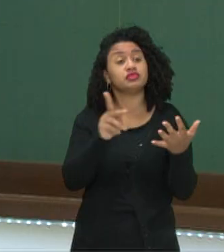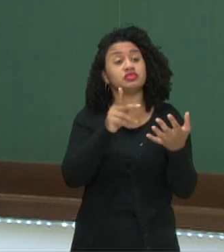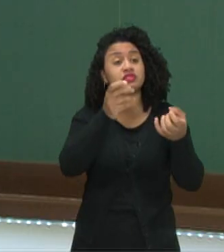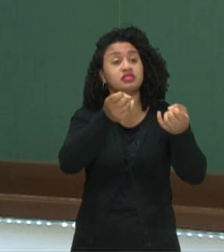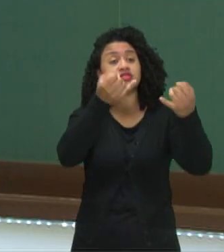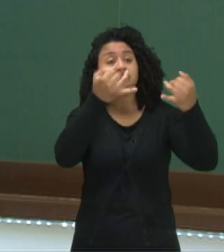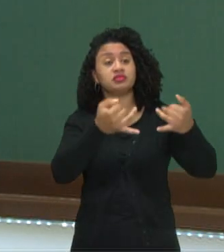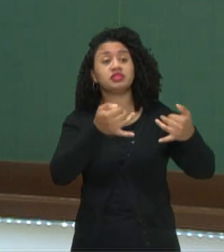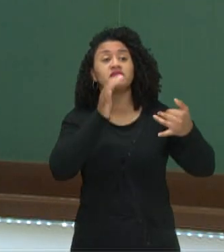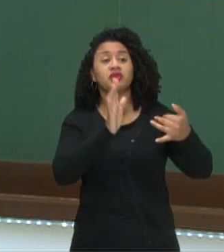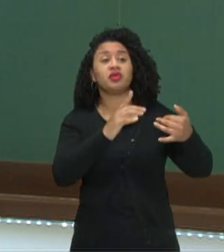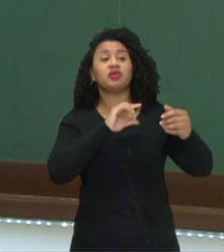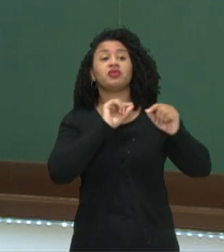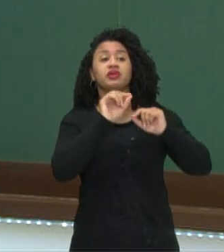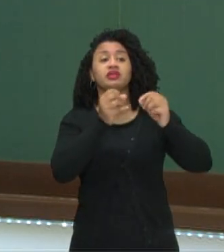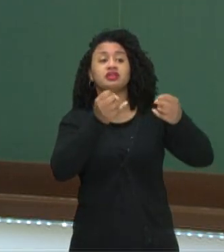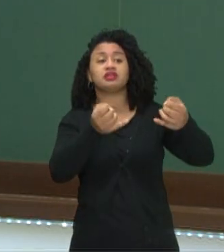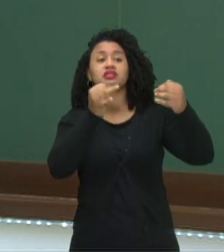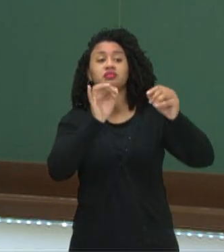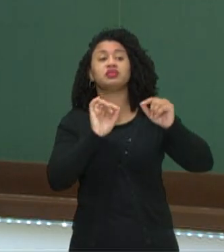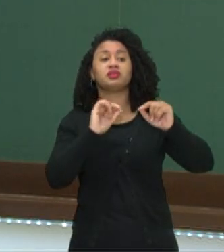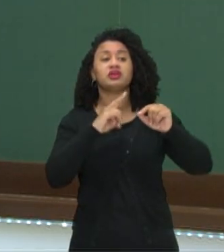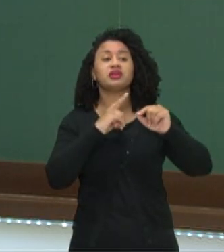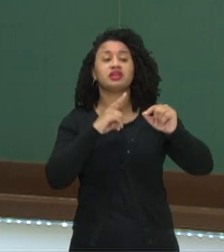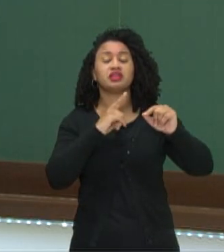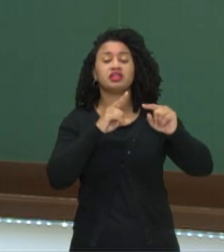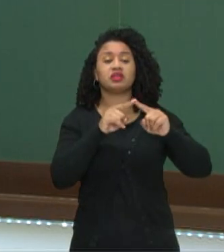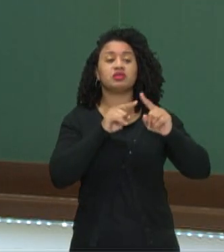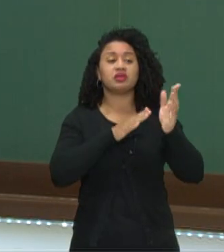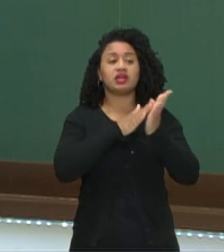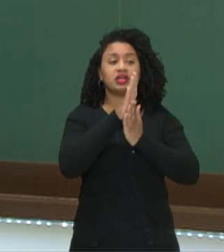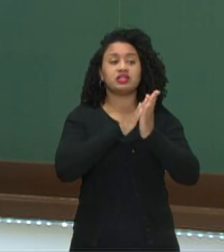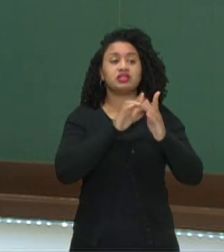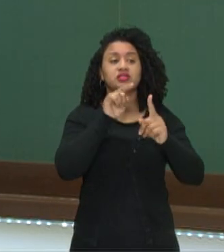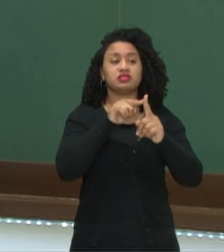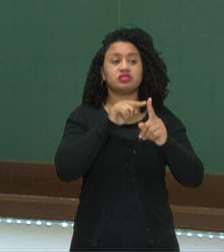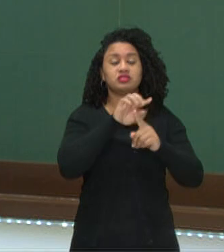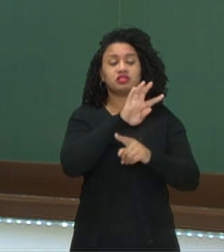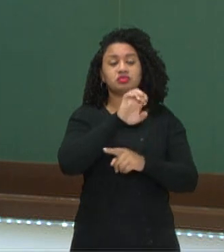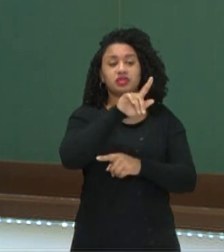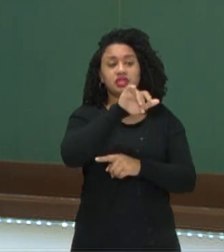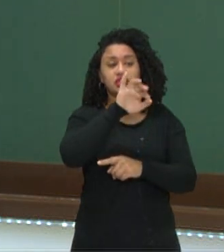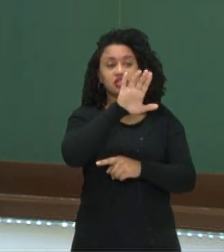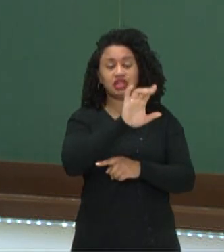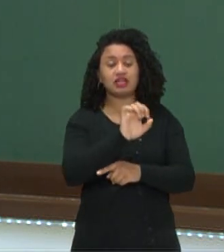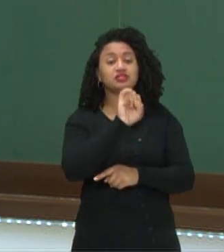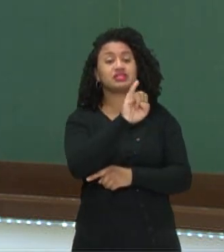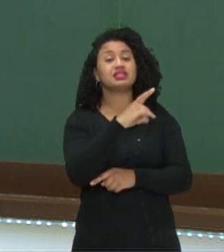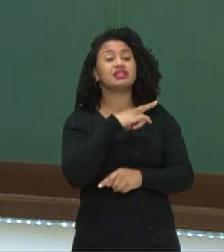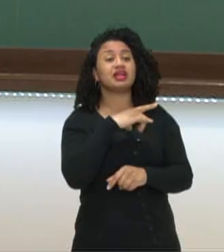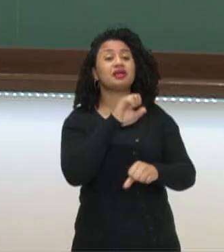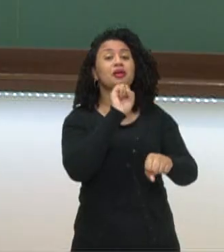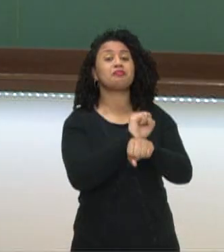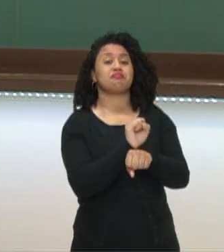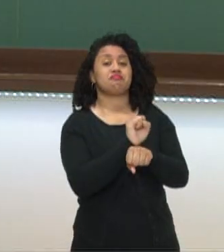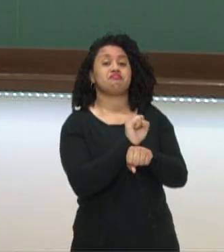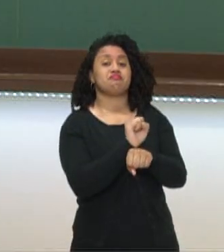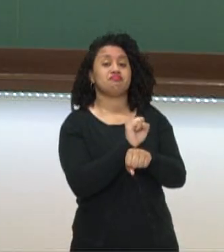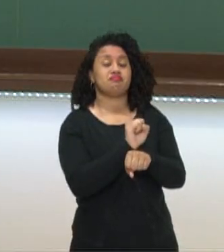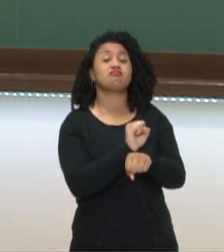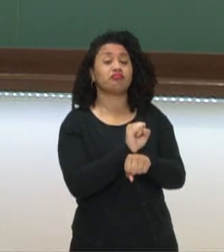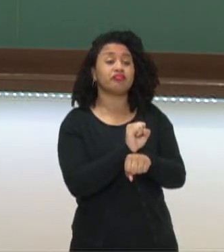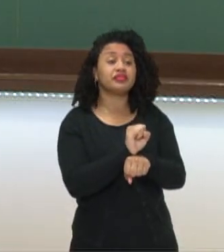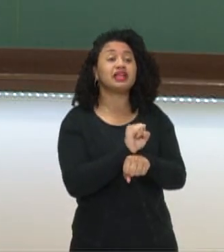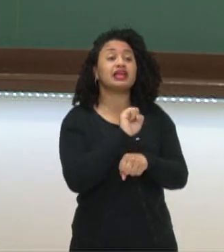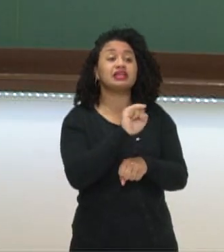isso aqui. Falou que nós temos o atrito do tipo estático quando existe o repouso. E